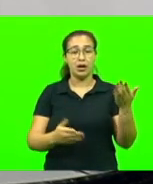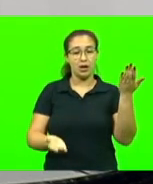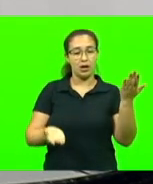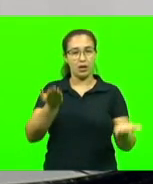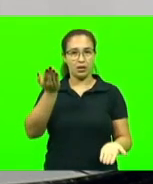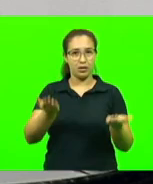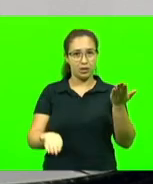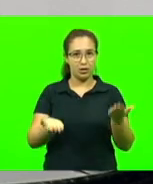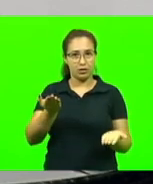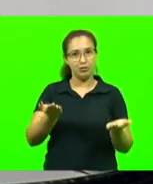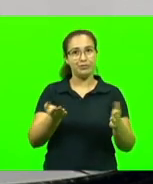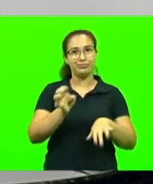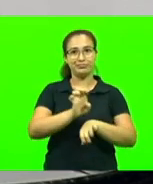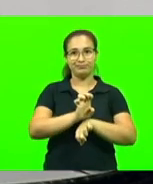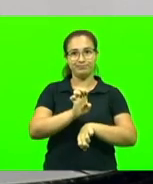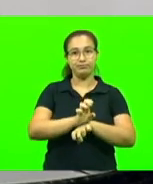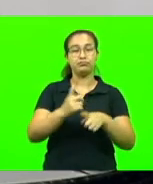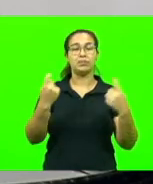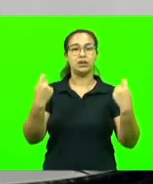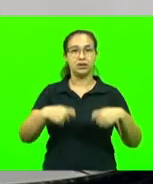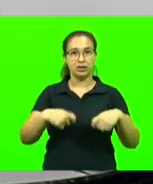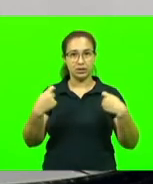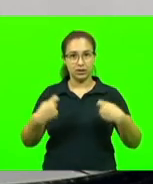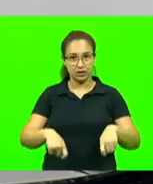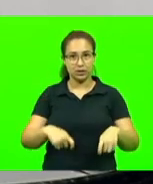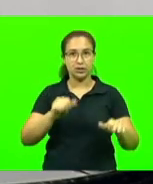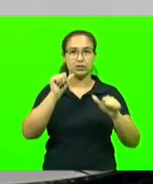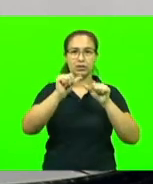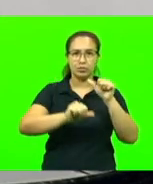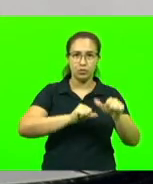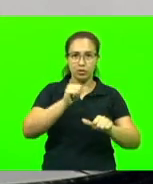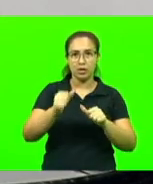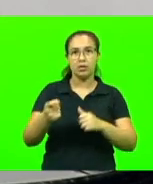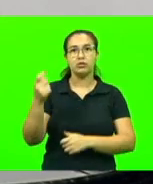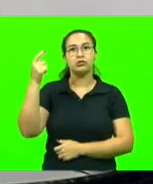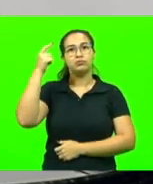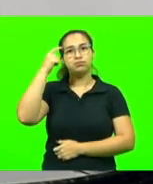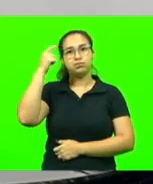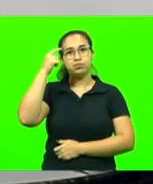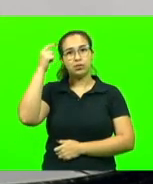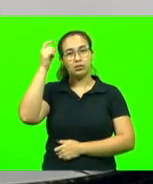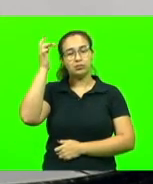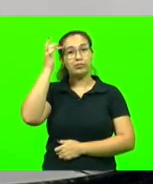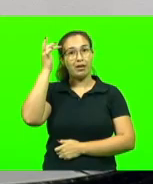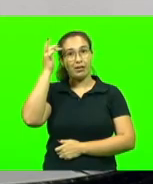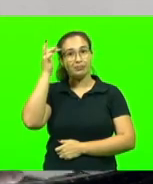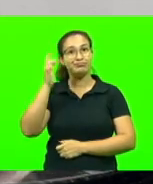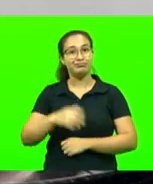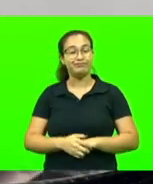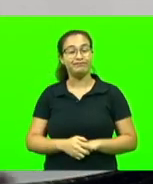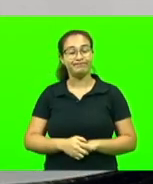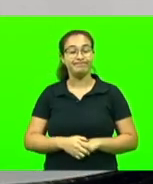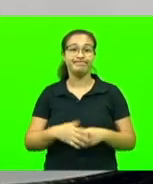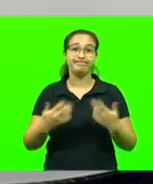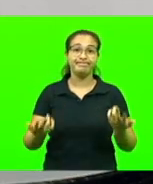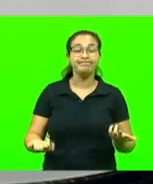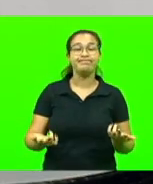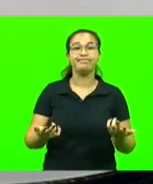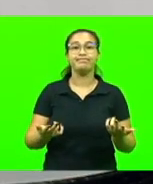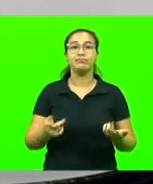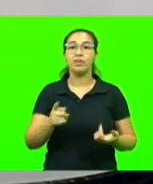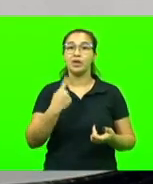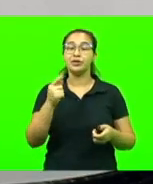do Estado, elas precisam ser revistas com muita maturidade. E é por isso, senhor presidente, que a gente fez